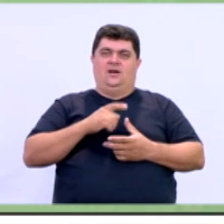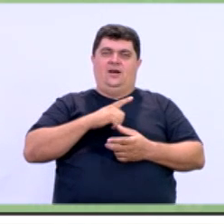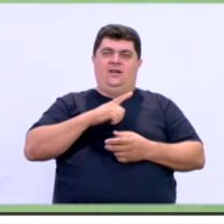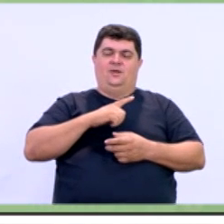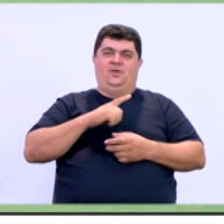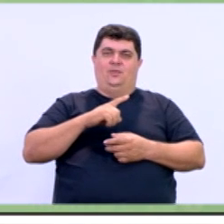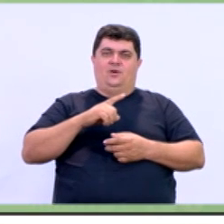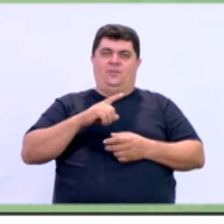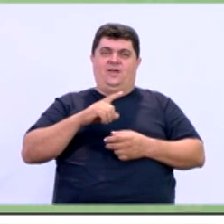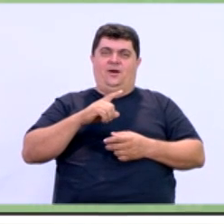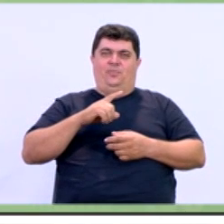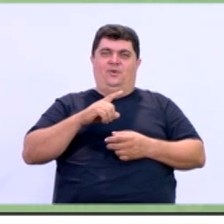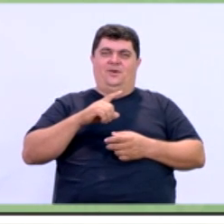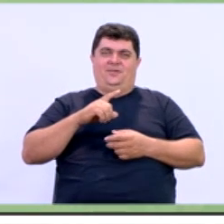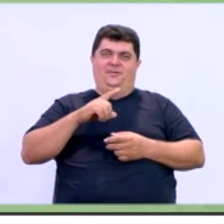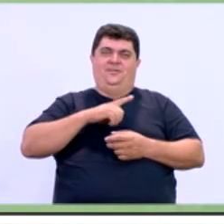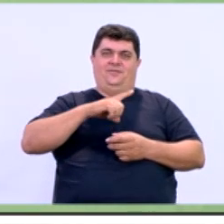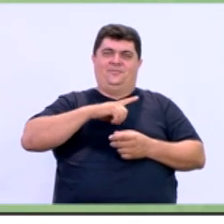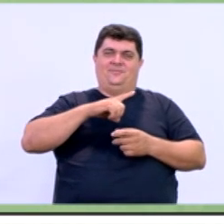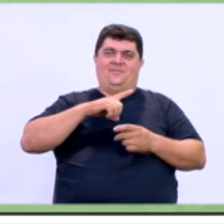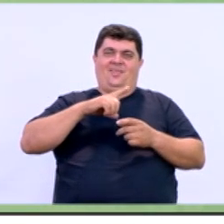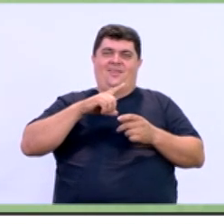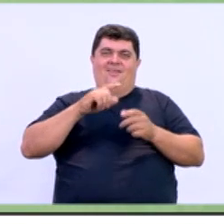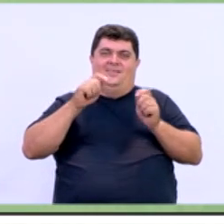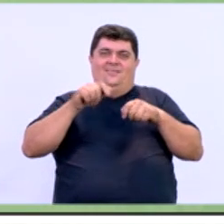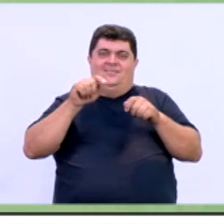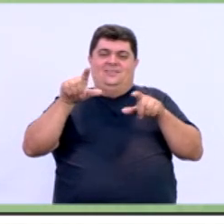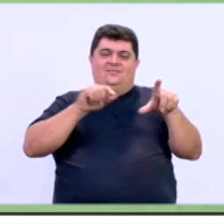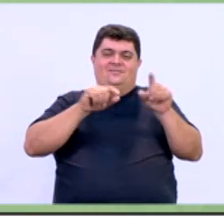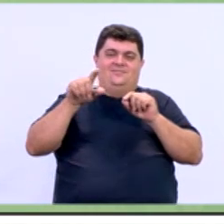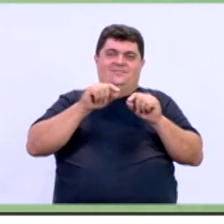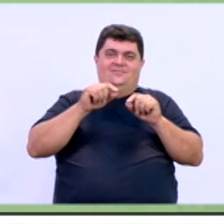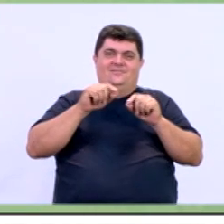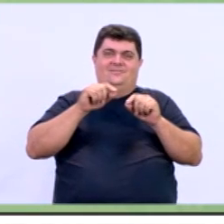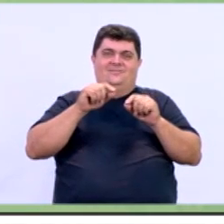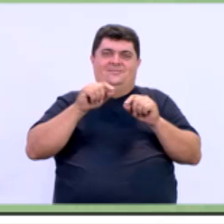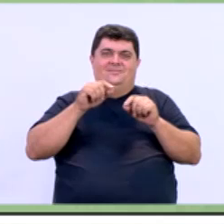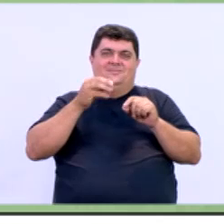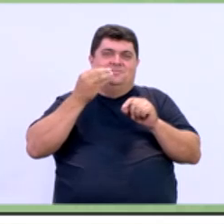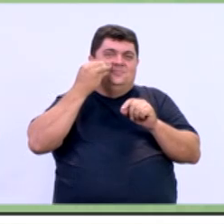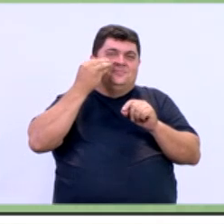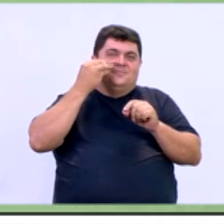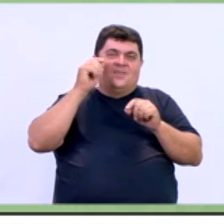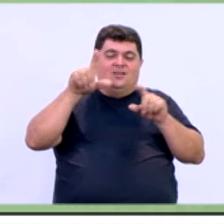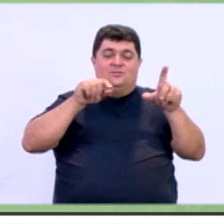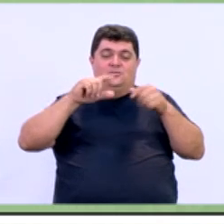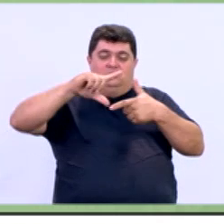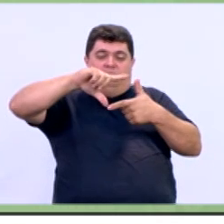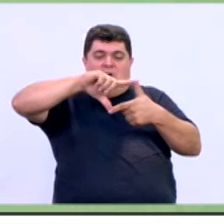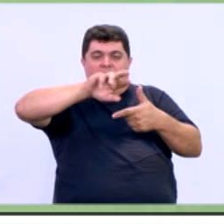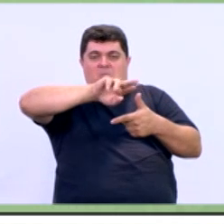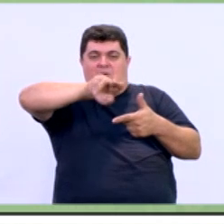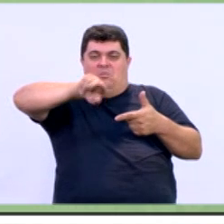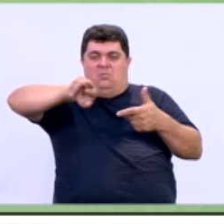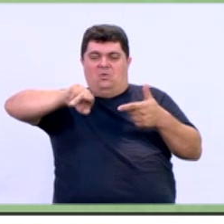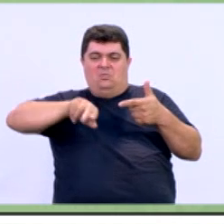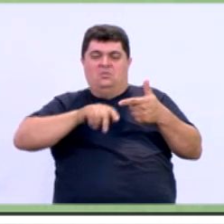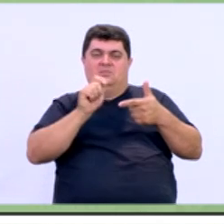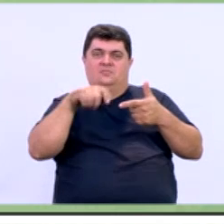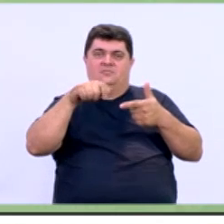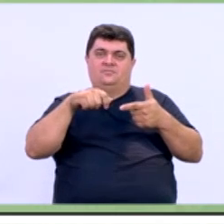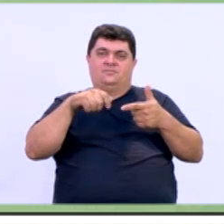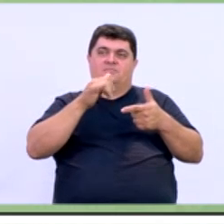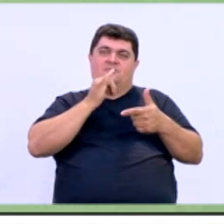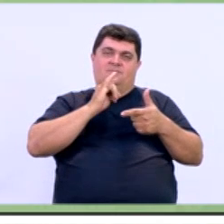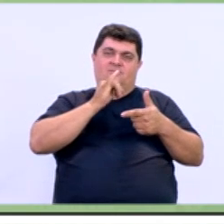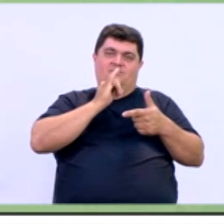vetor, tá? Então, eu posso ter mais de uma posição aqui que eu estou selecionando. No nosso exemplo